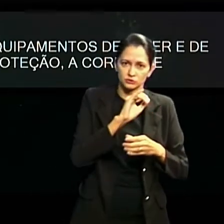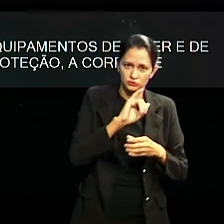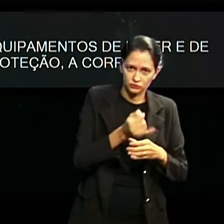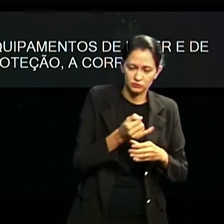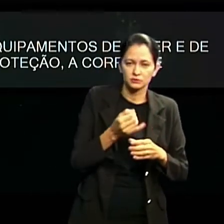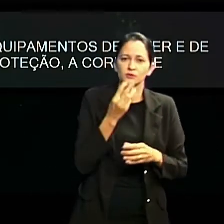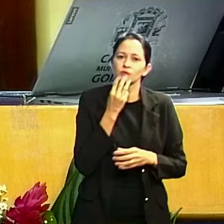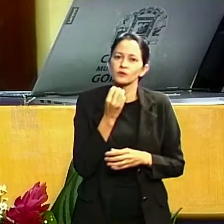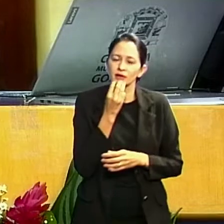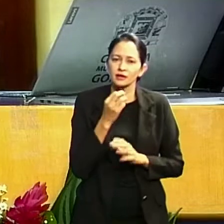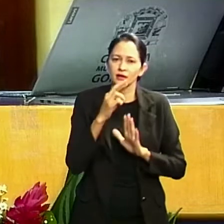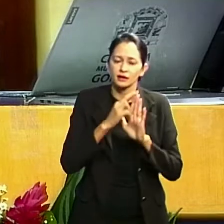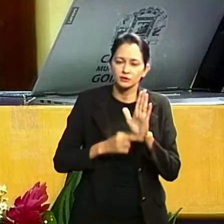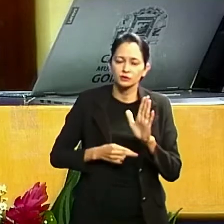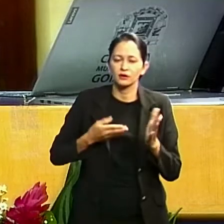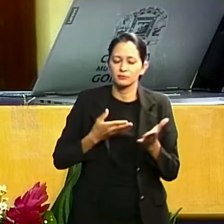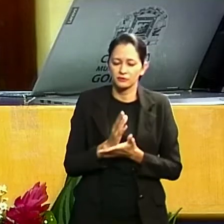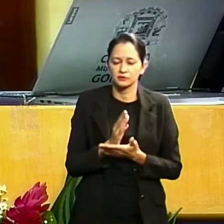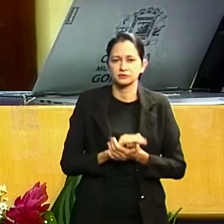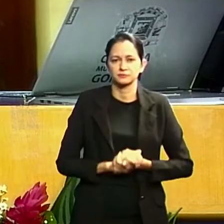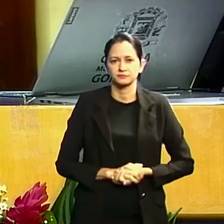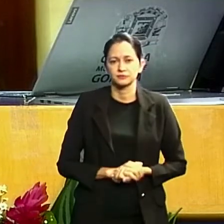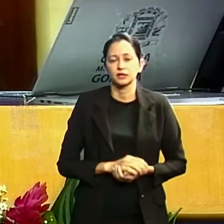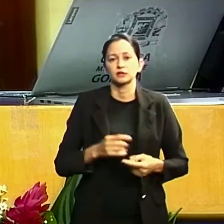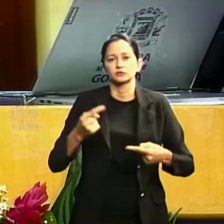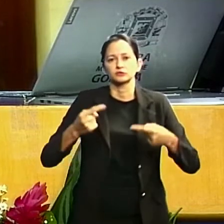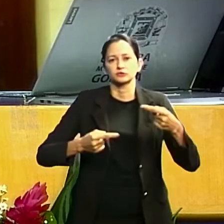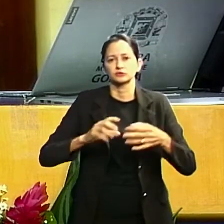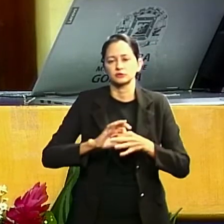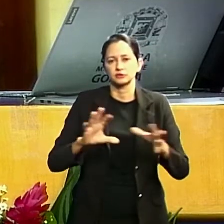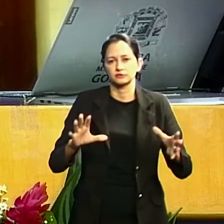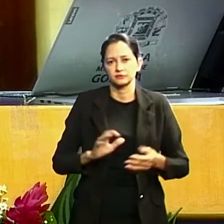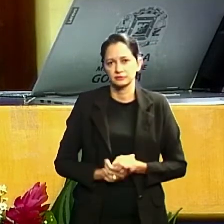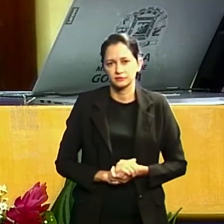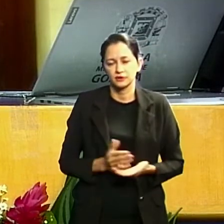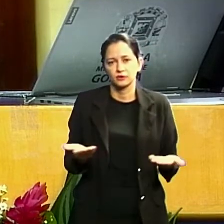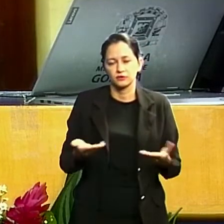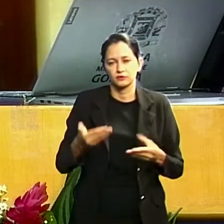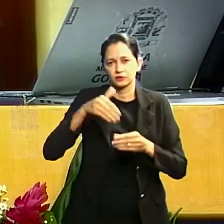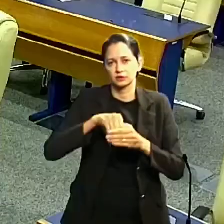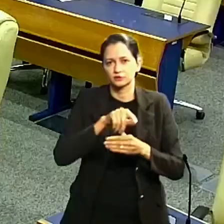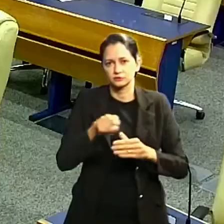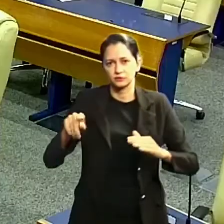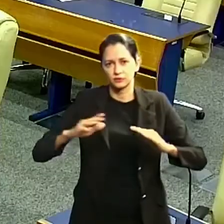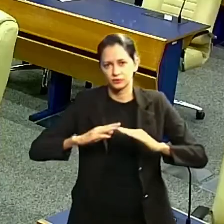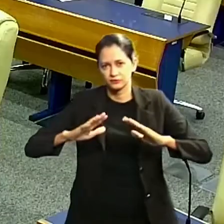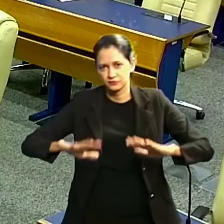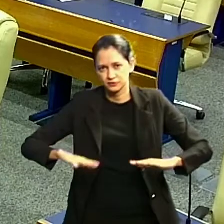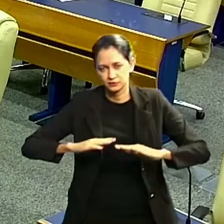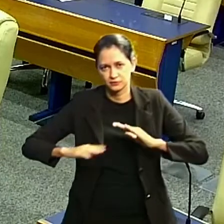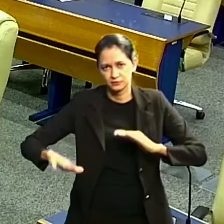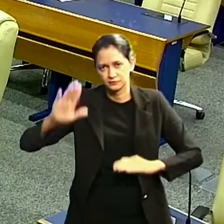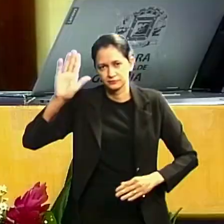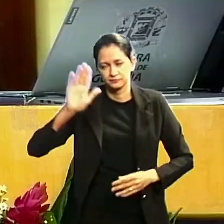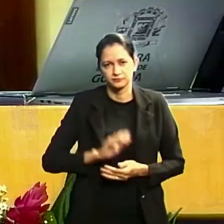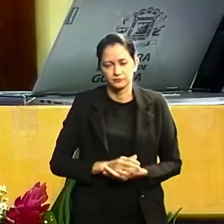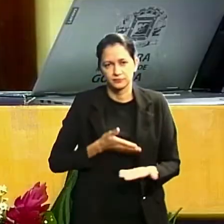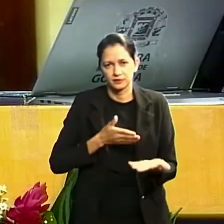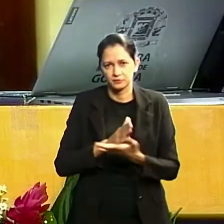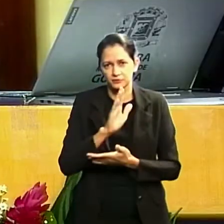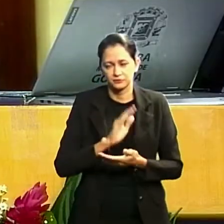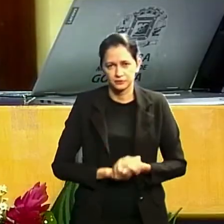pela aprovação. Em discussão, encerra a discussão. Em votação. Os senhores favoráveis permaneçam como estão, os contrários se